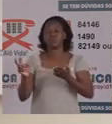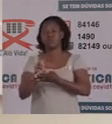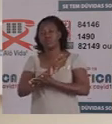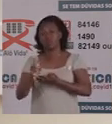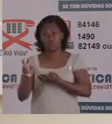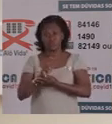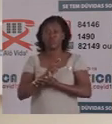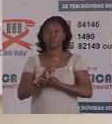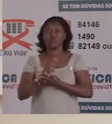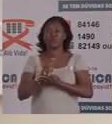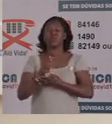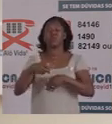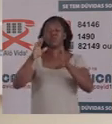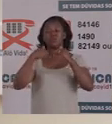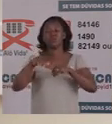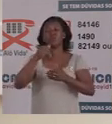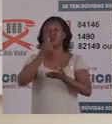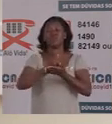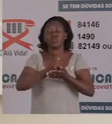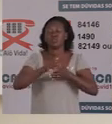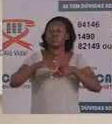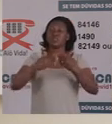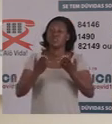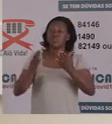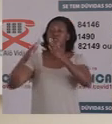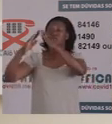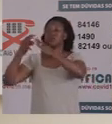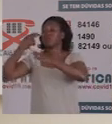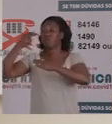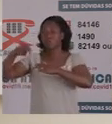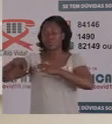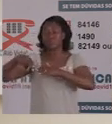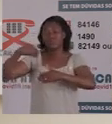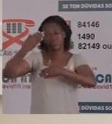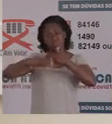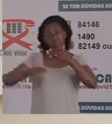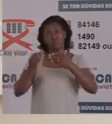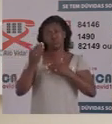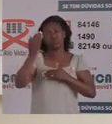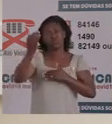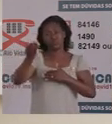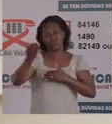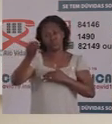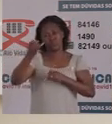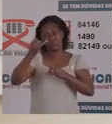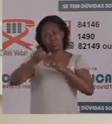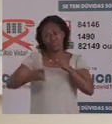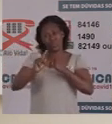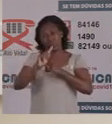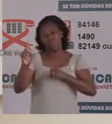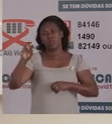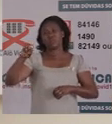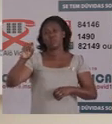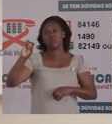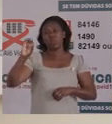surto naquele acampamento lá para o fim do mês de maio. Portanto, este processo de retestagem